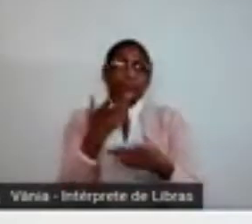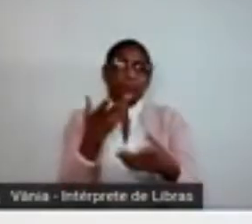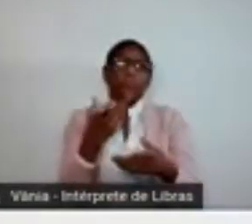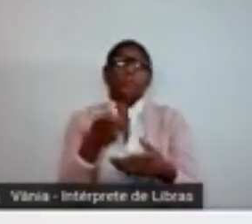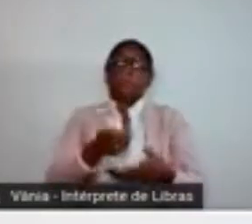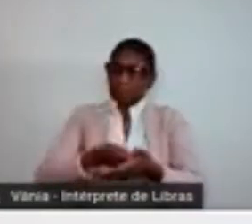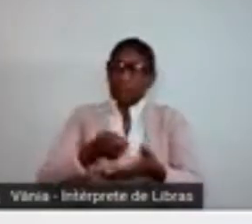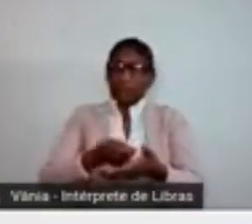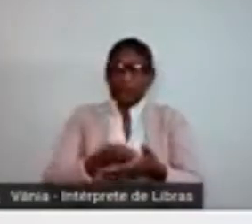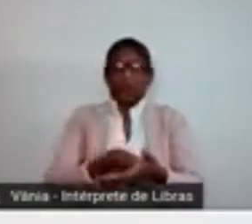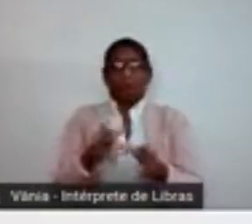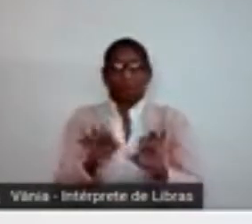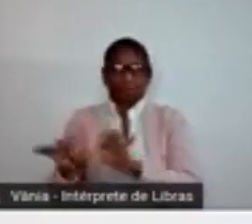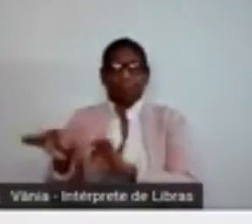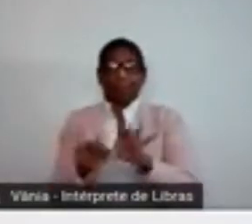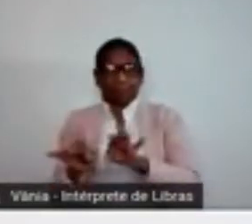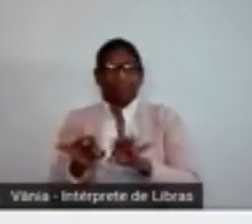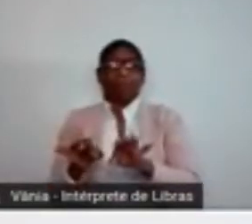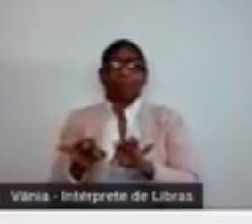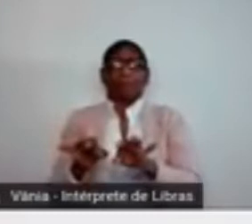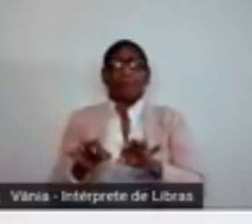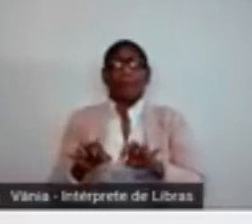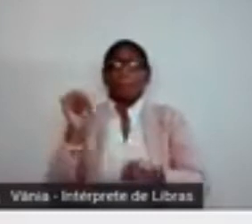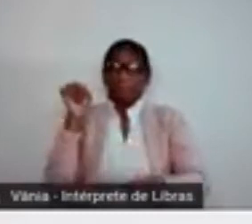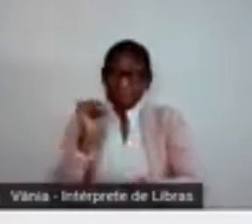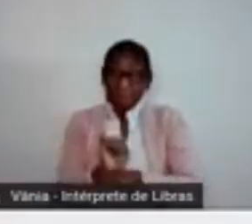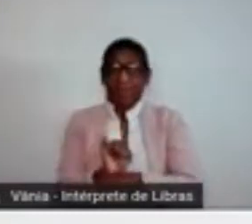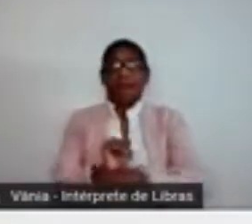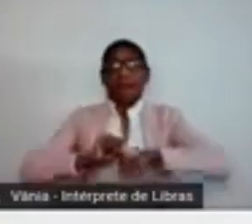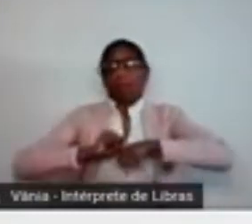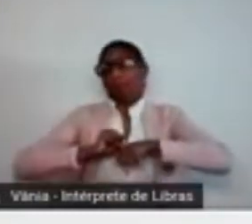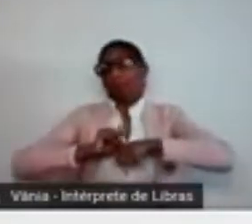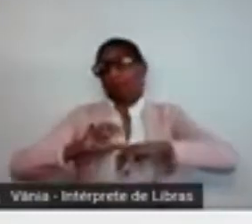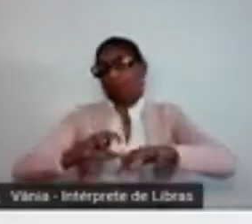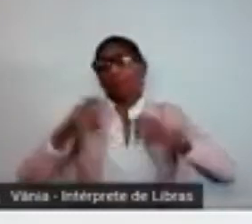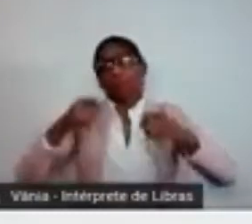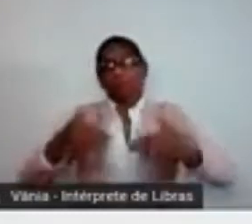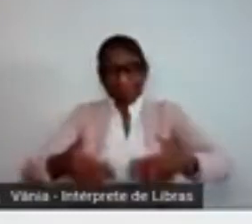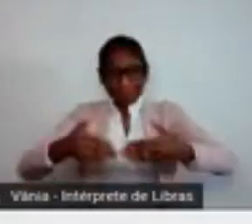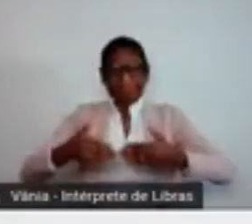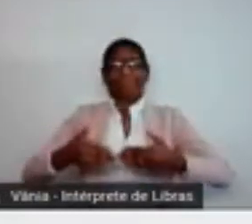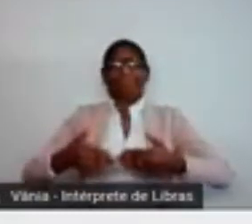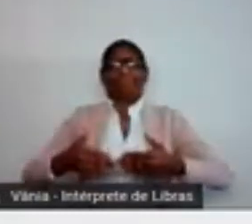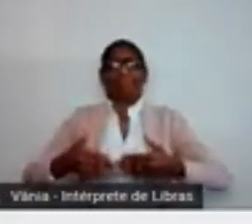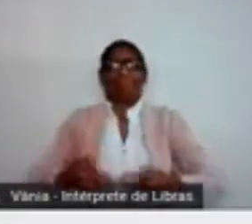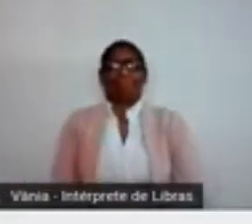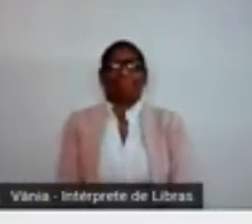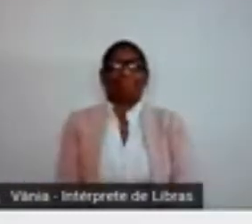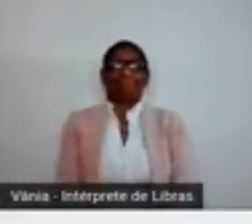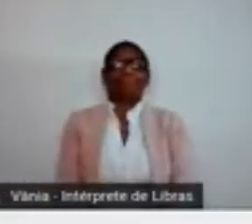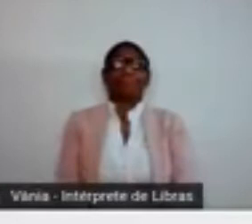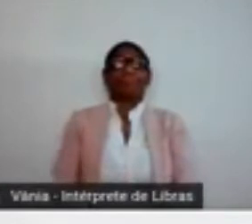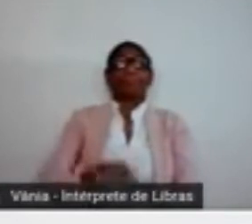mais restritivas para ajudar a conter esta velocidade de disseminação do vírus. Leani, a